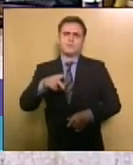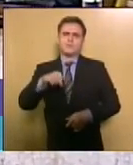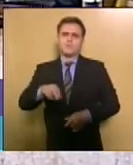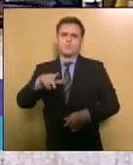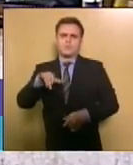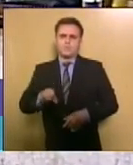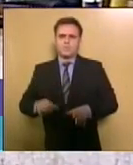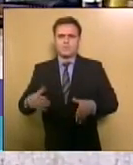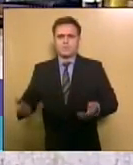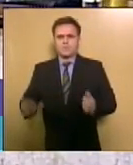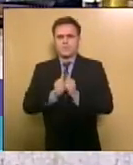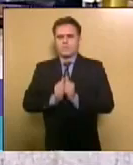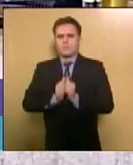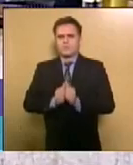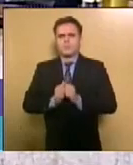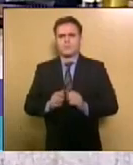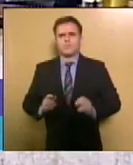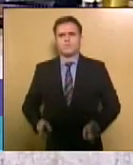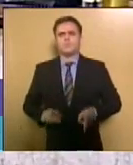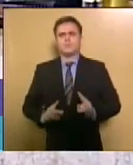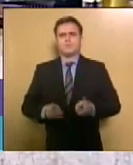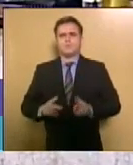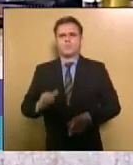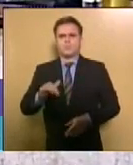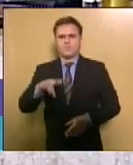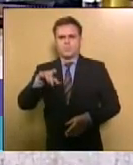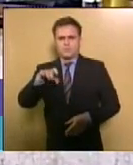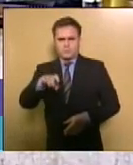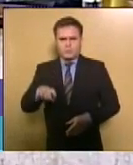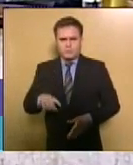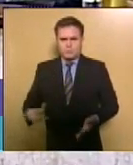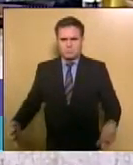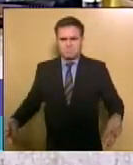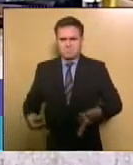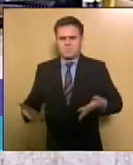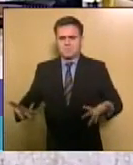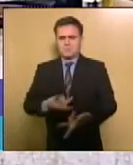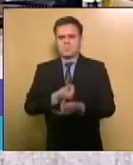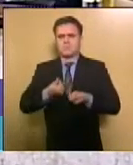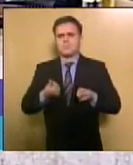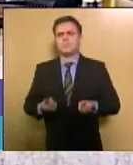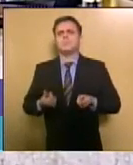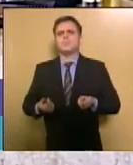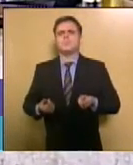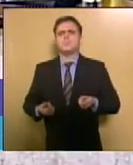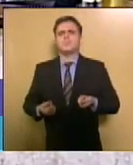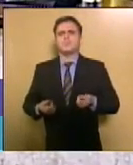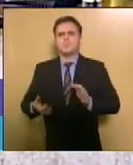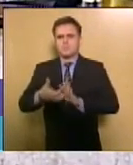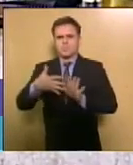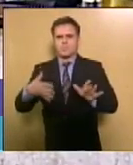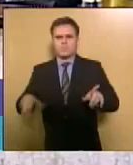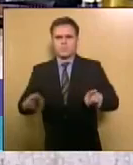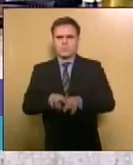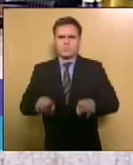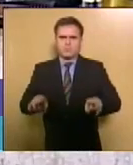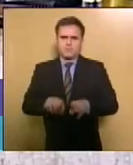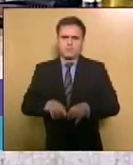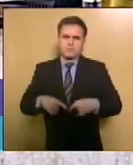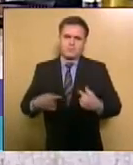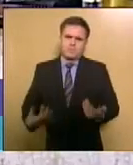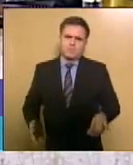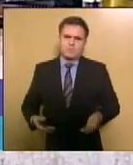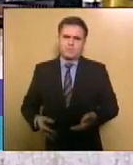nossa companheira sempre presente e o Alex grande liderança aí do movimento de direitos humanos e também do centro